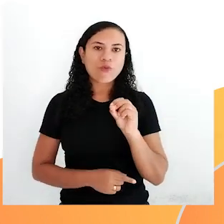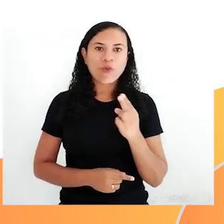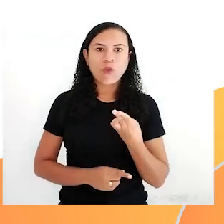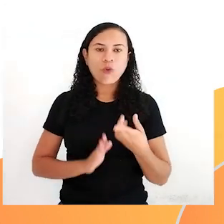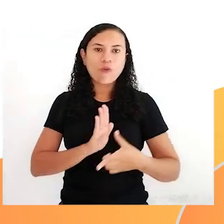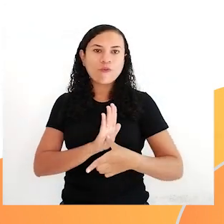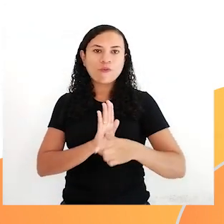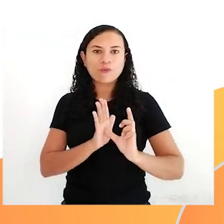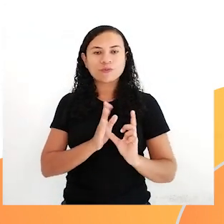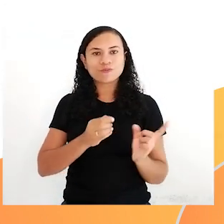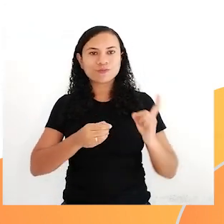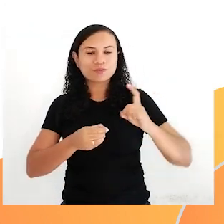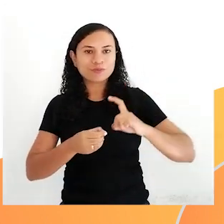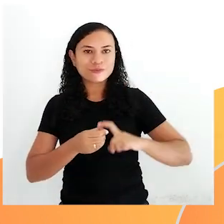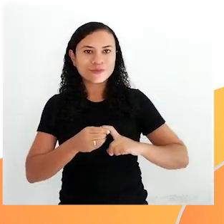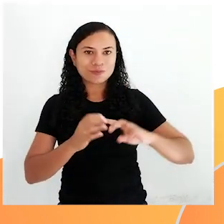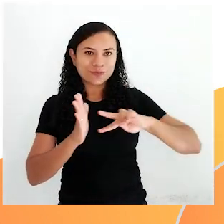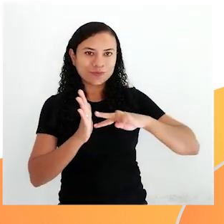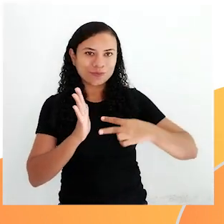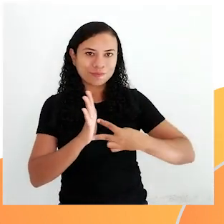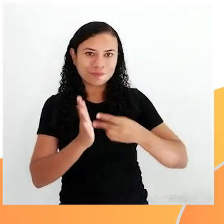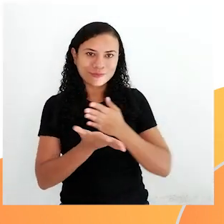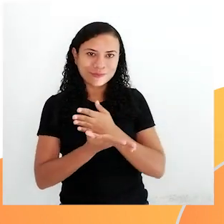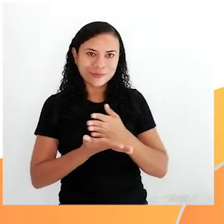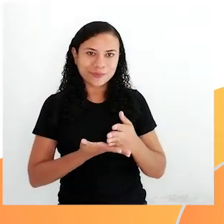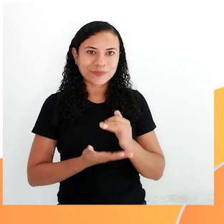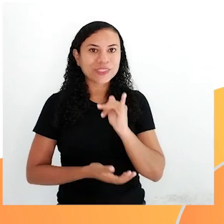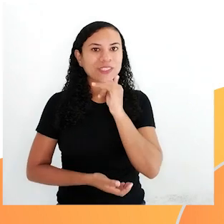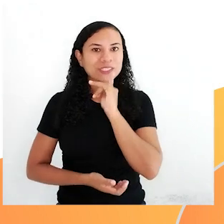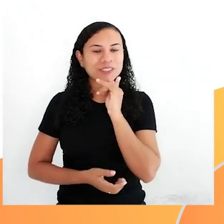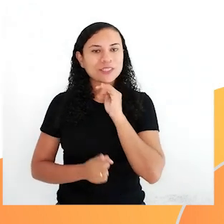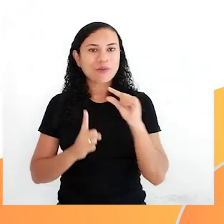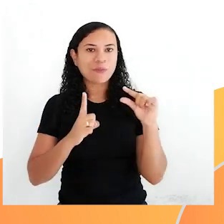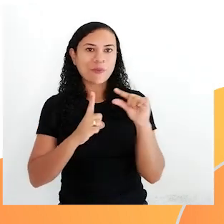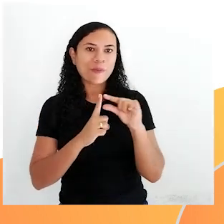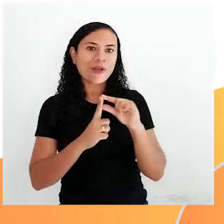sentido primitivo. Tomemos como exemplo a palavra